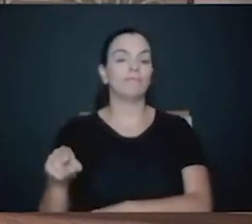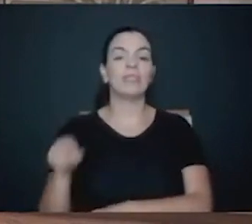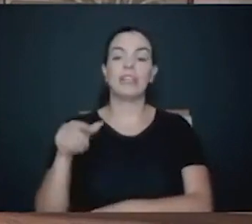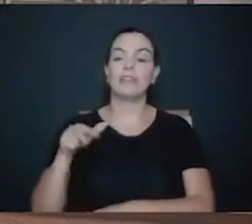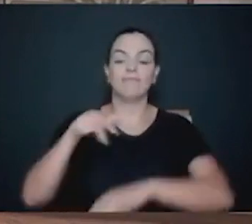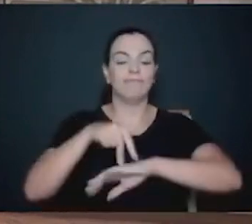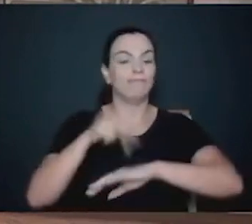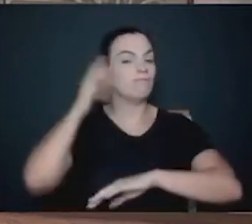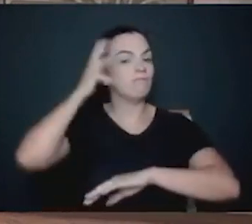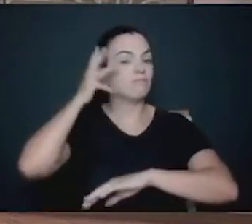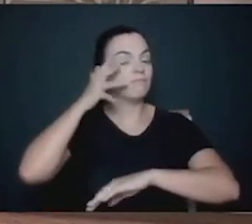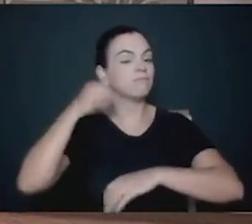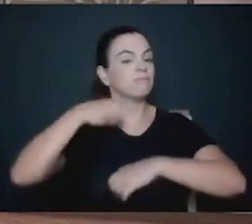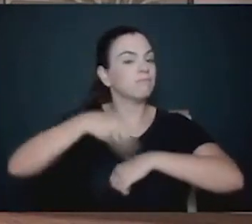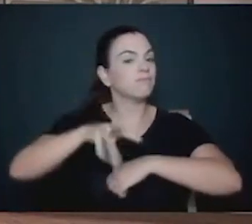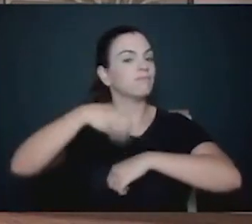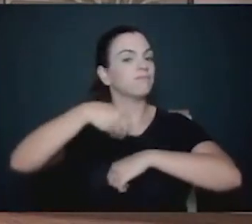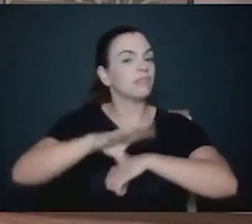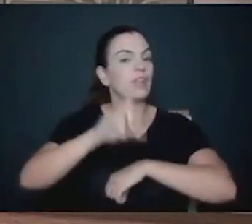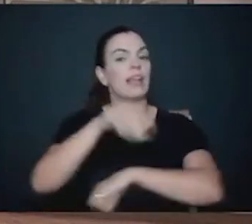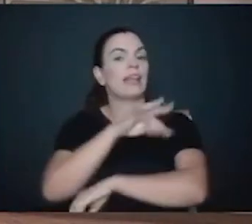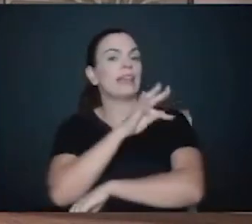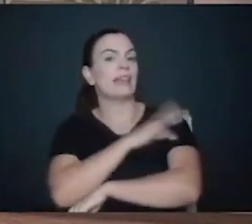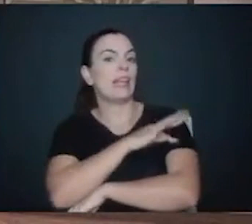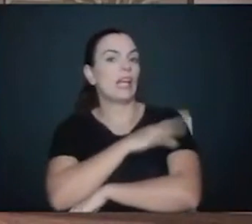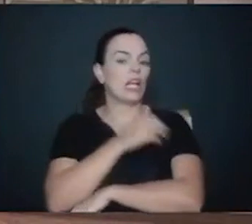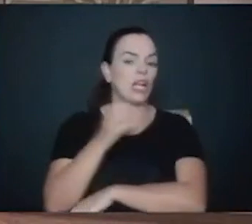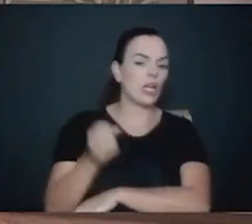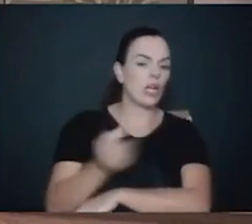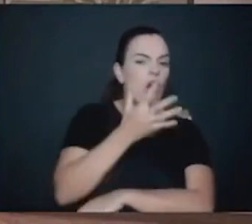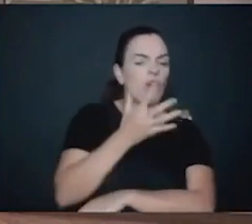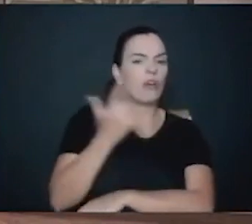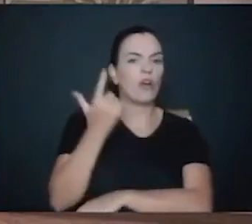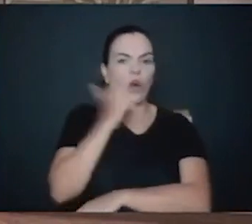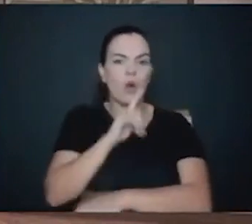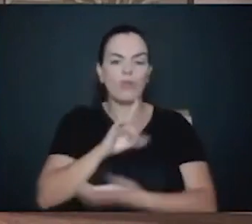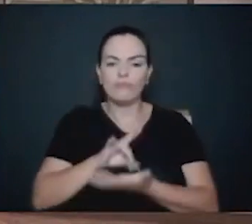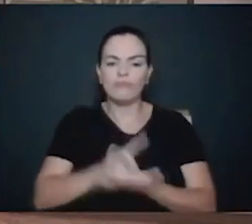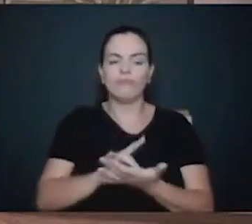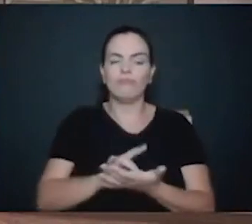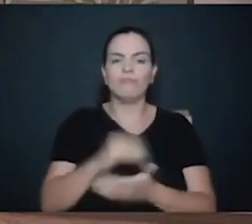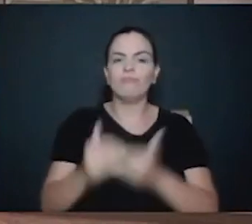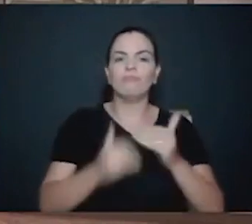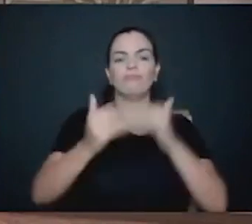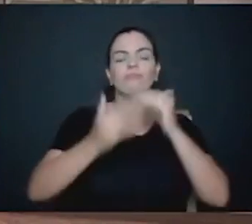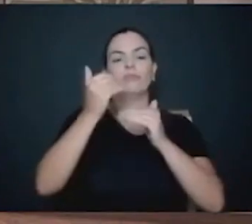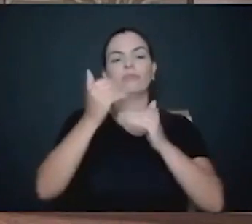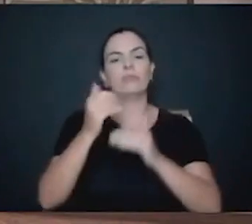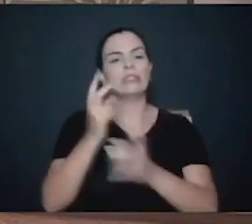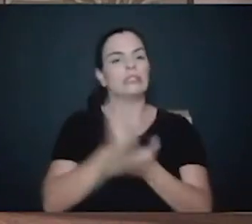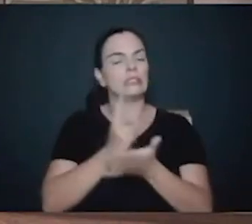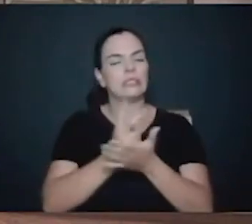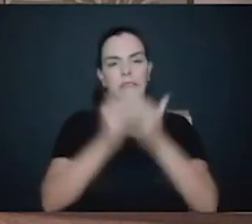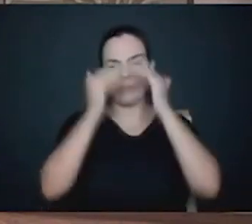técnicas inovadoras e consistentes, sempre com responsabilidade e respeito, além de materiais baseados em